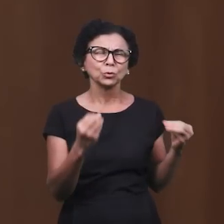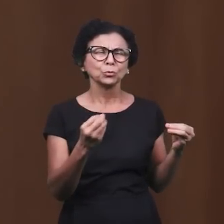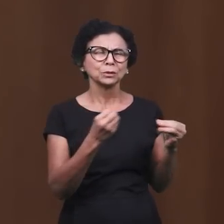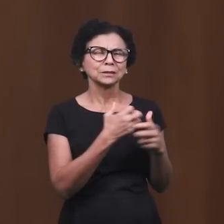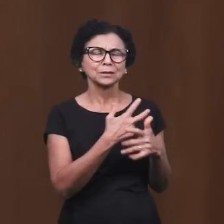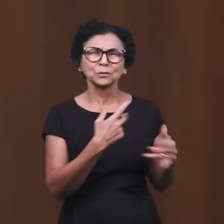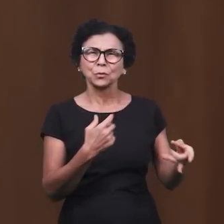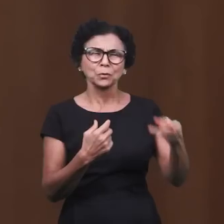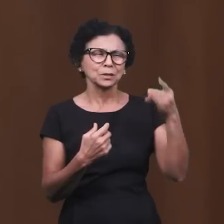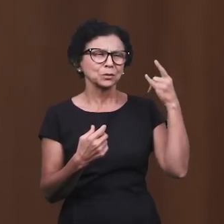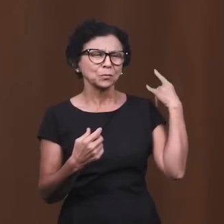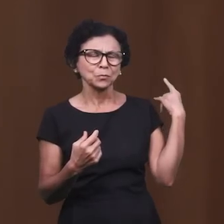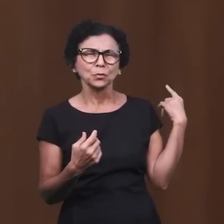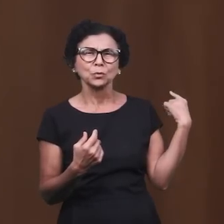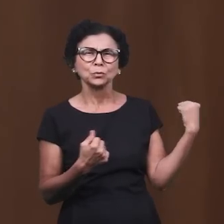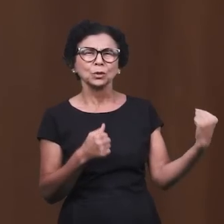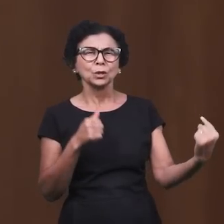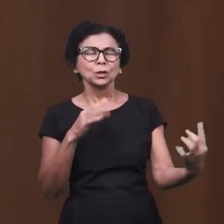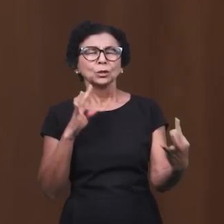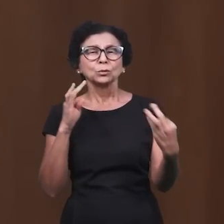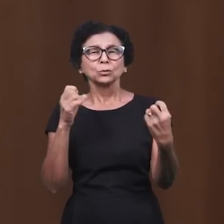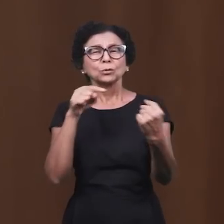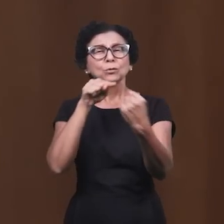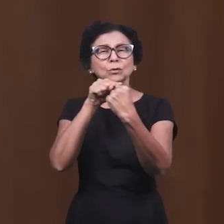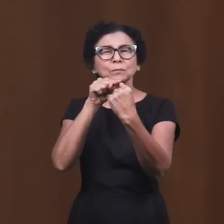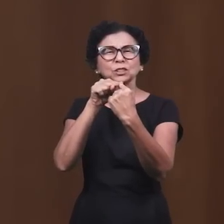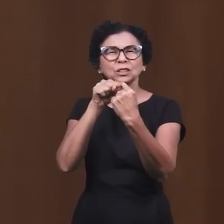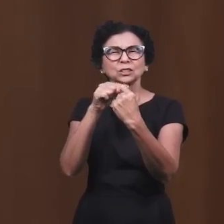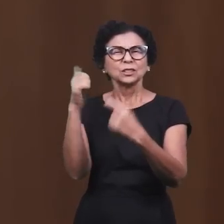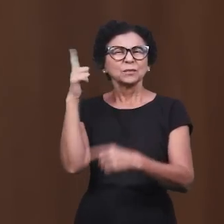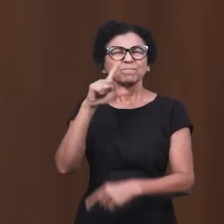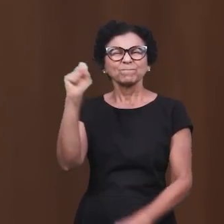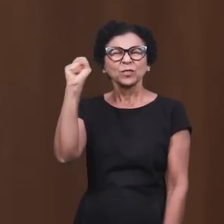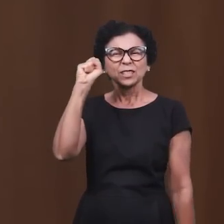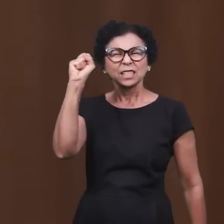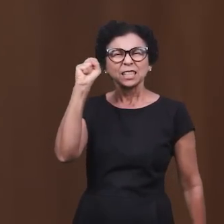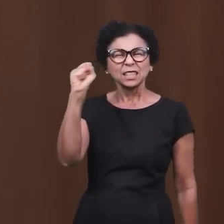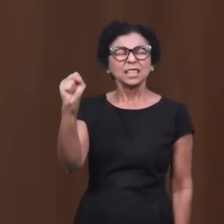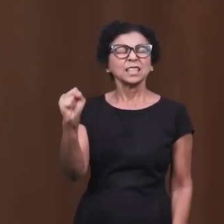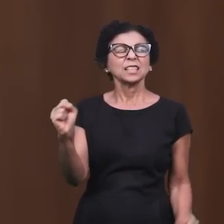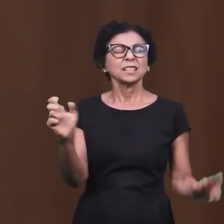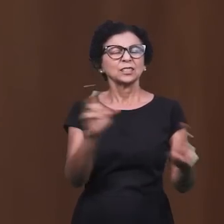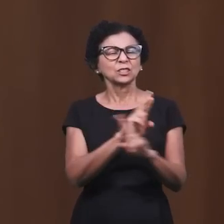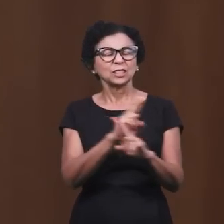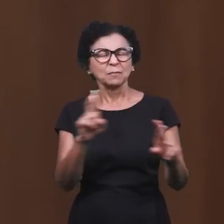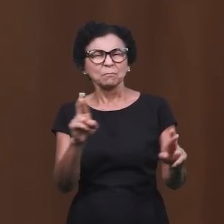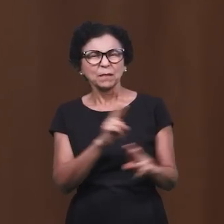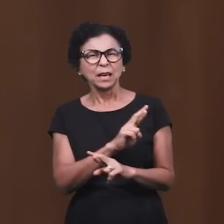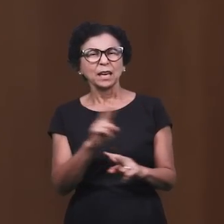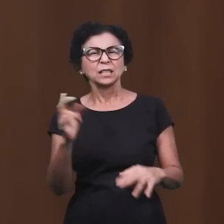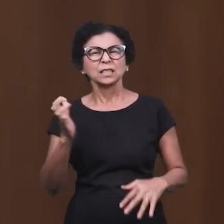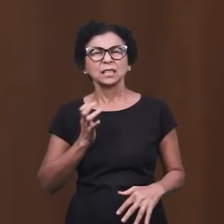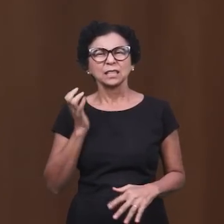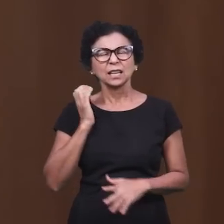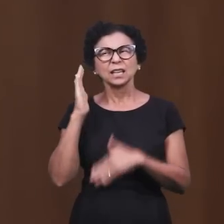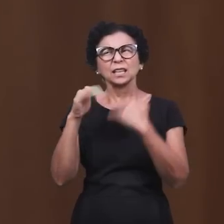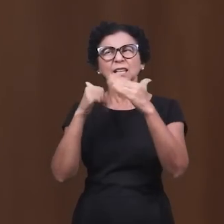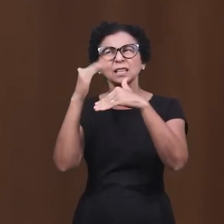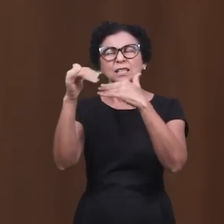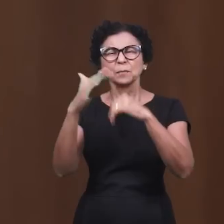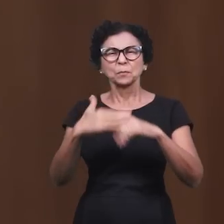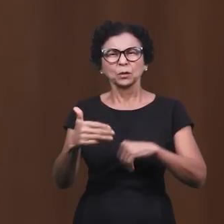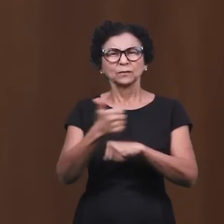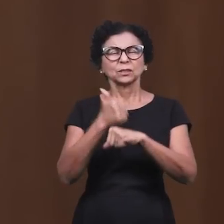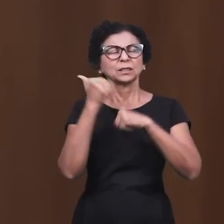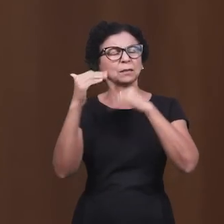os alvos, né, possíveis na vida, todos os relacionamentos necessários, toda a prosperidade que quis, mas o